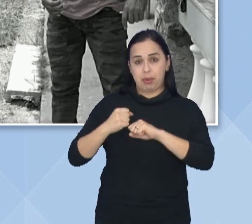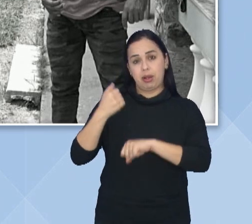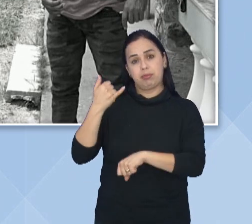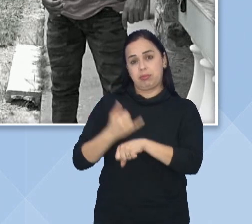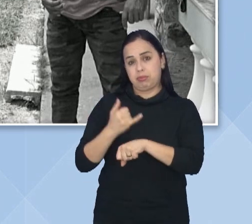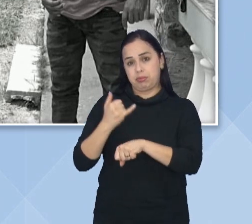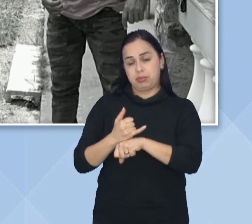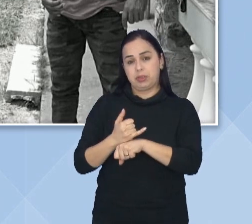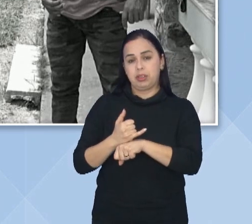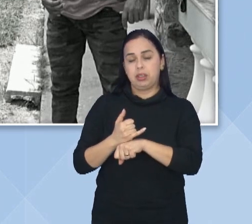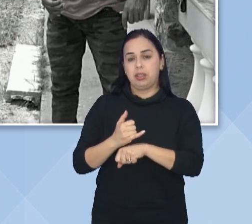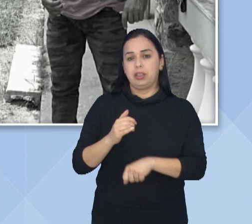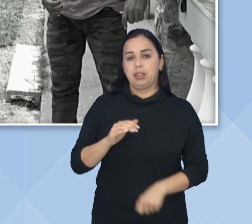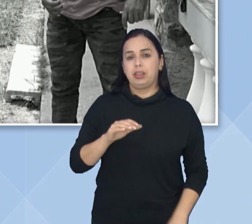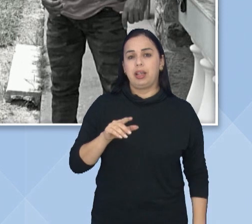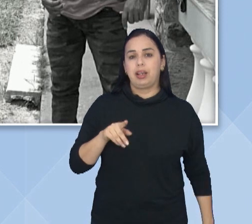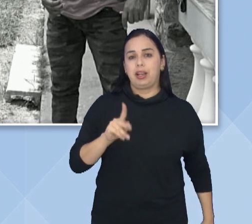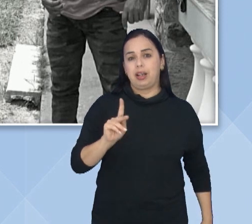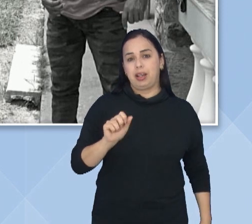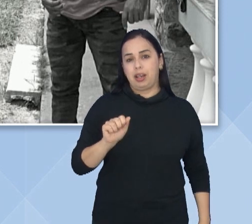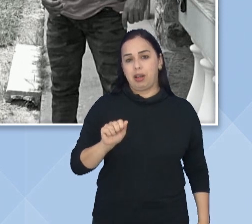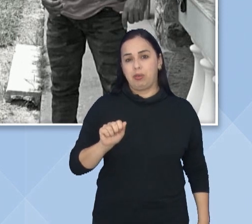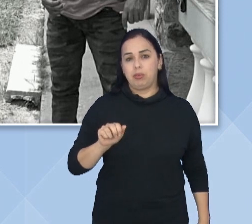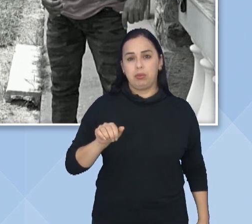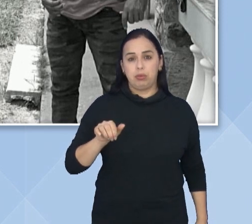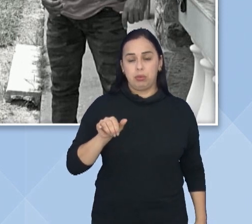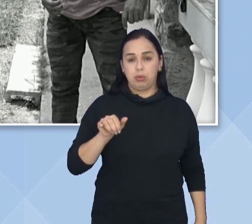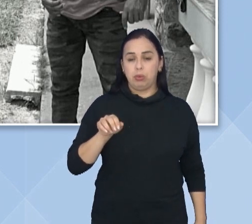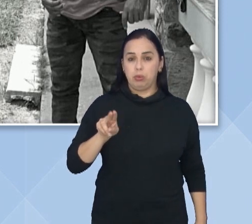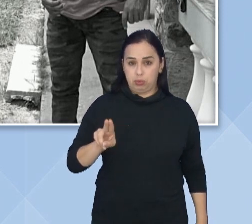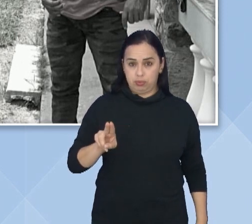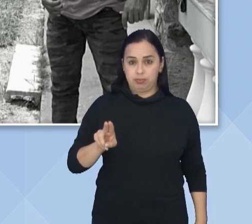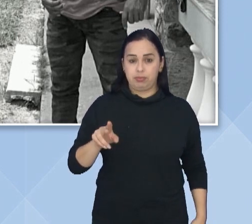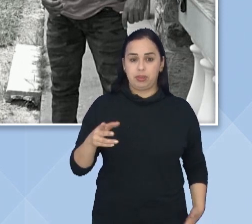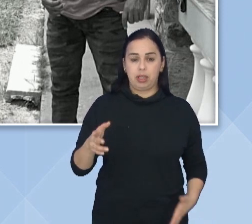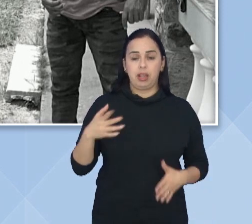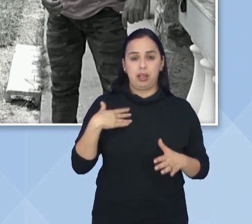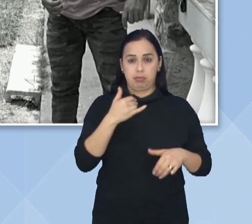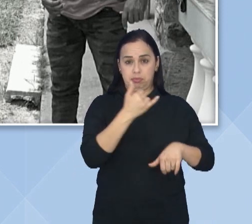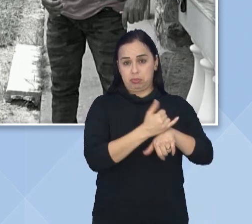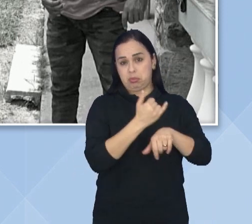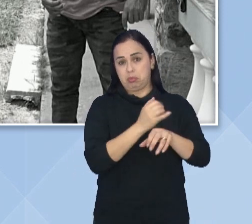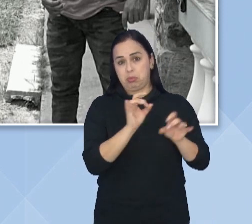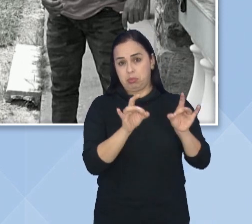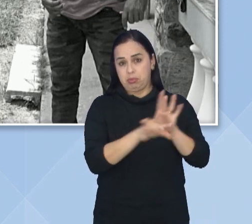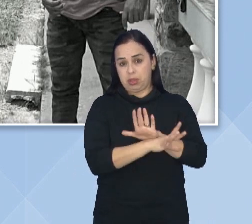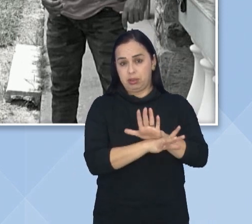trabalhou na CAU, né, depois que ele deixou de ser metalúrgico,